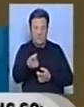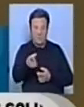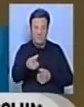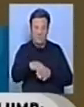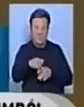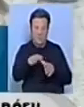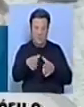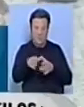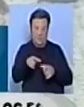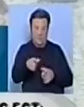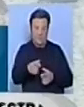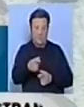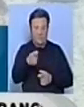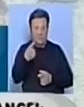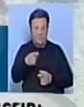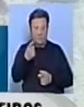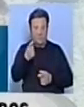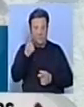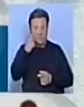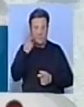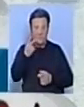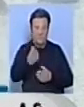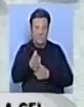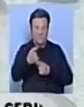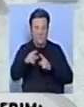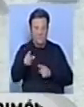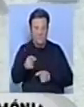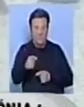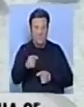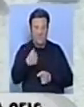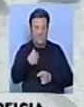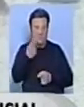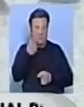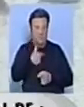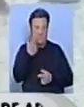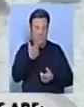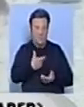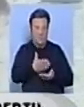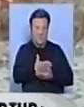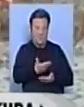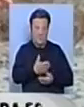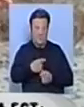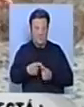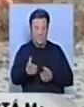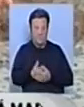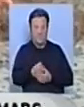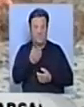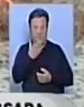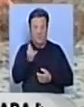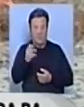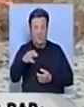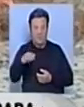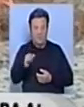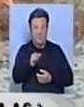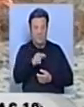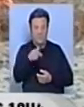eles tivessem uma vida diferente da que nós estamos a passar. Obrigada. A Irene